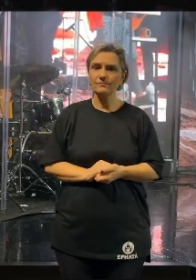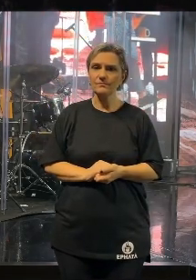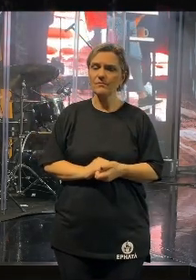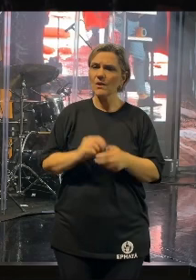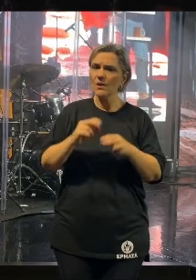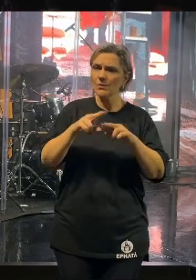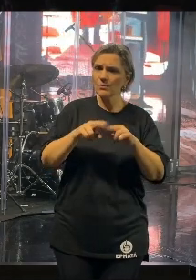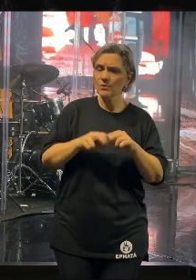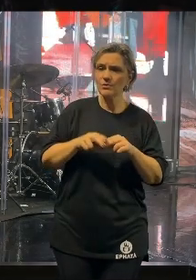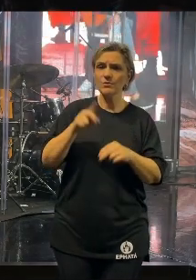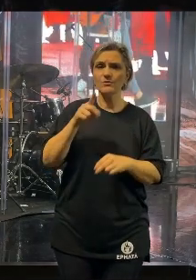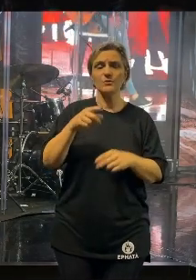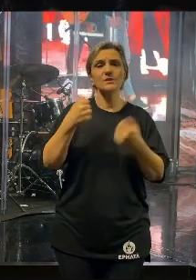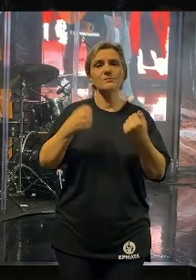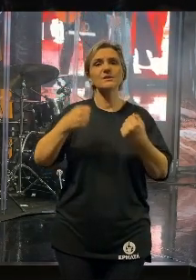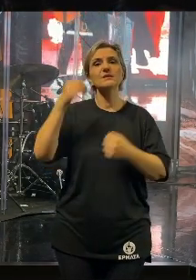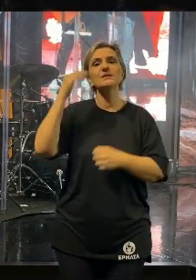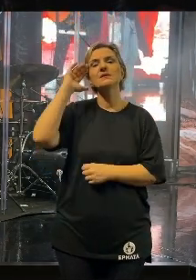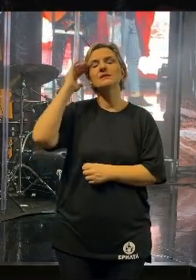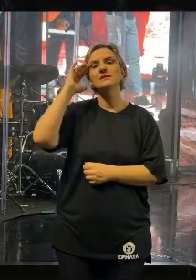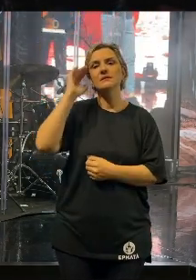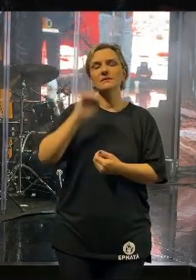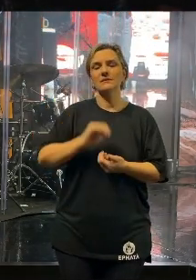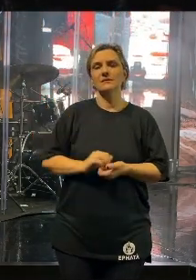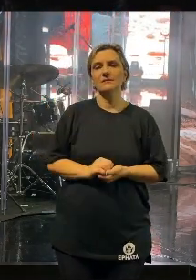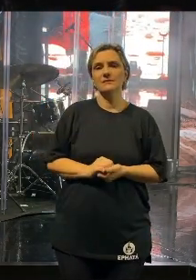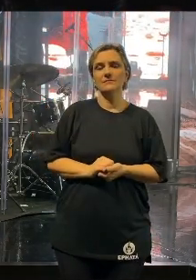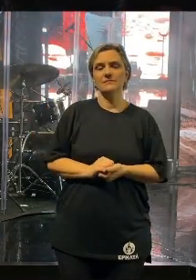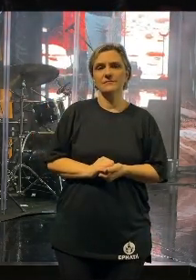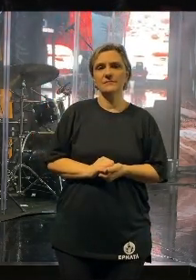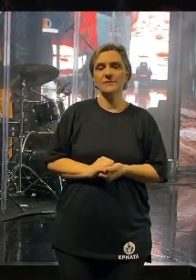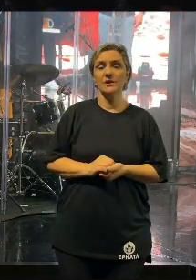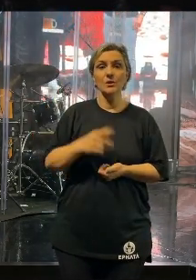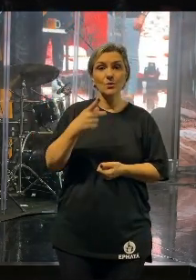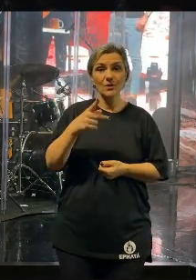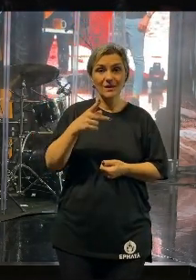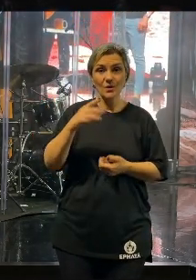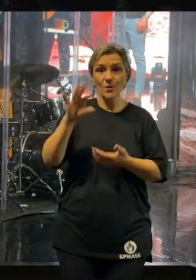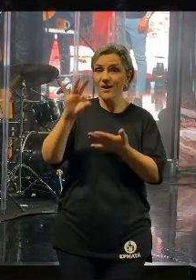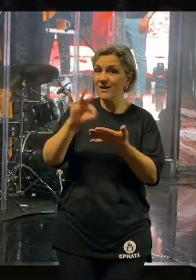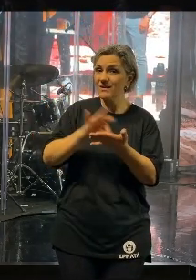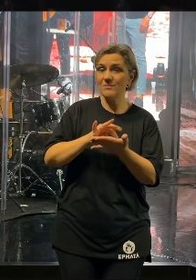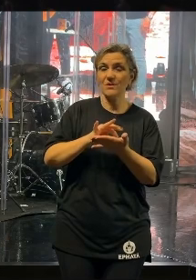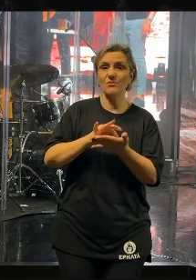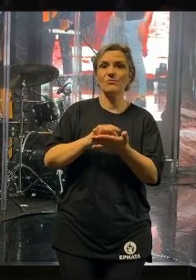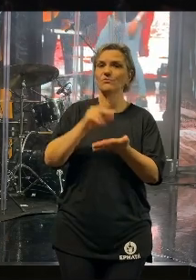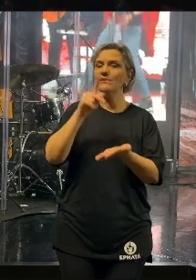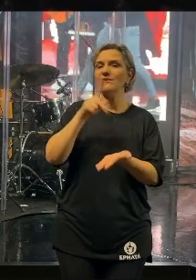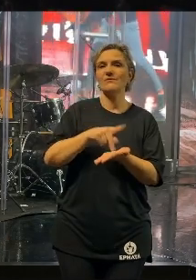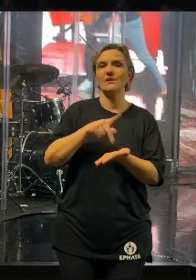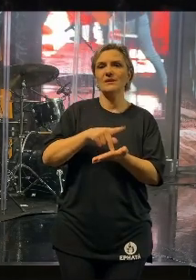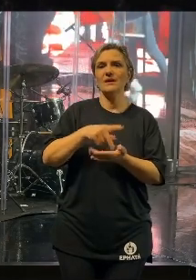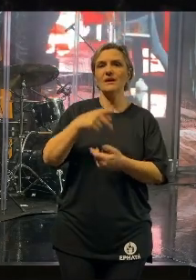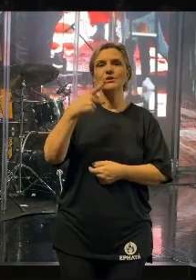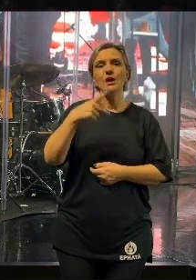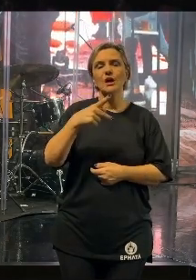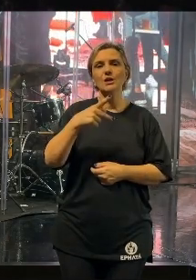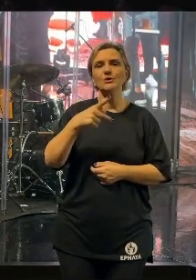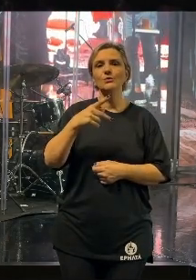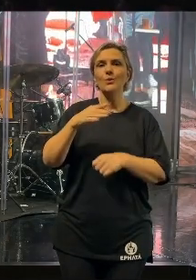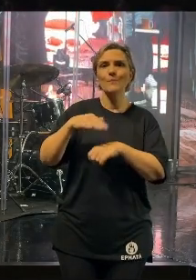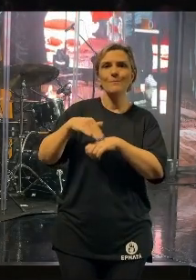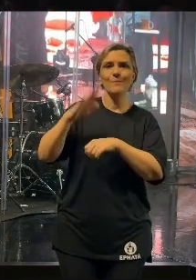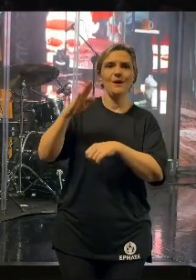É por isso que você precisa entender que o teu inimigo, na verdade, é a tua maior